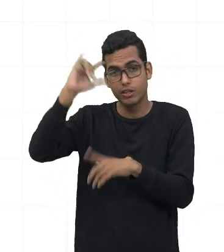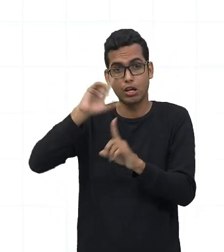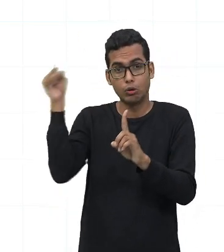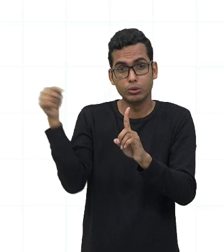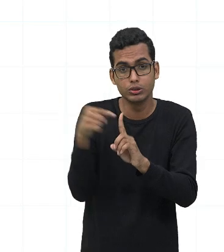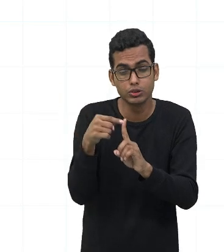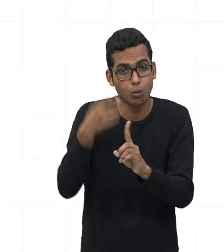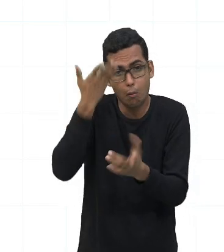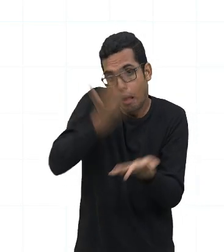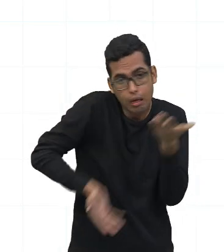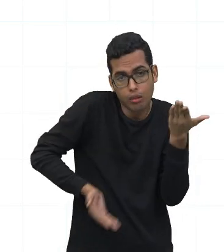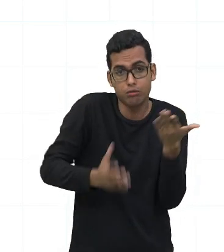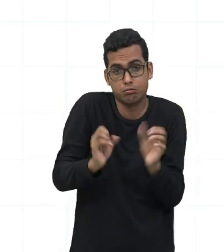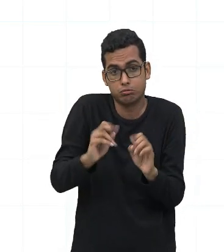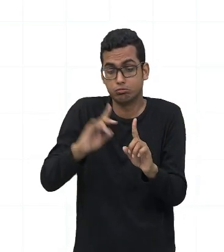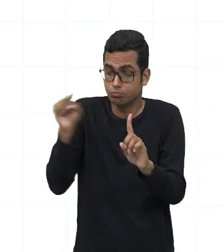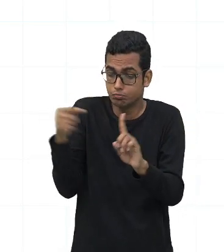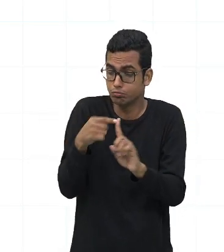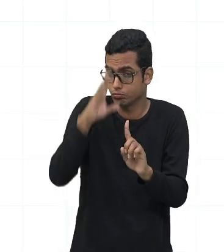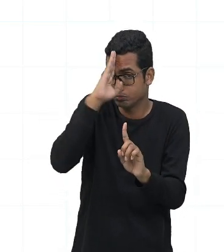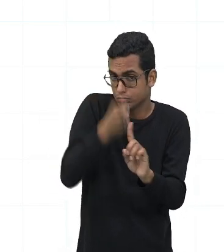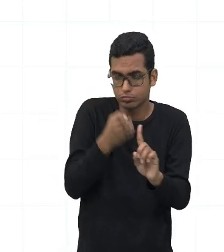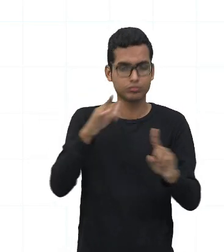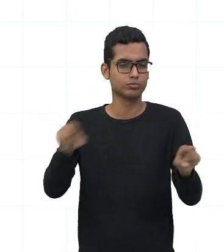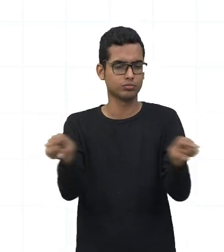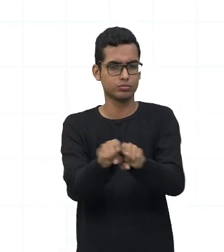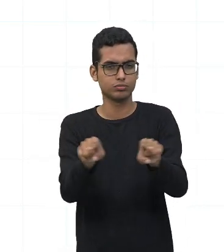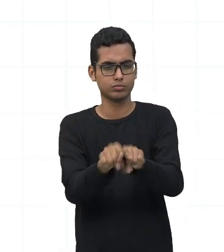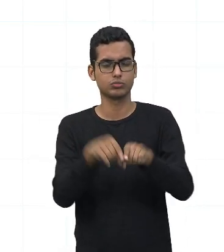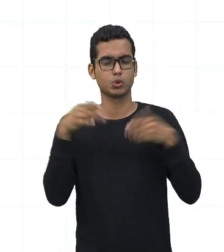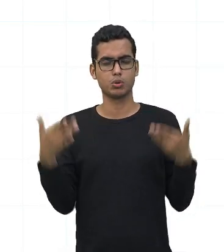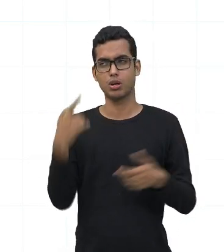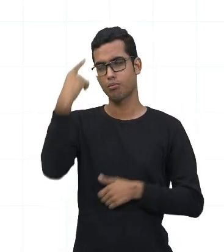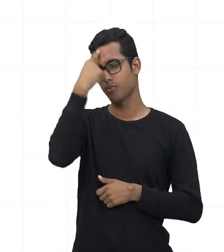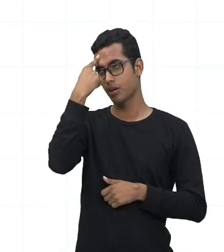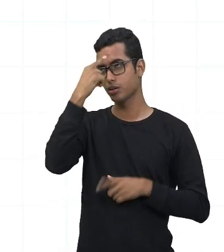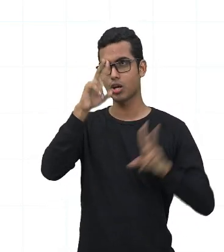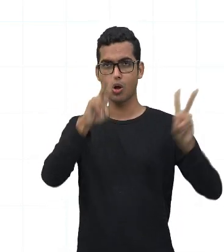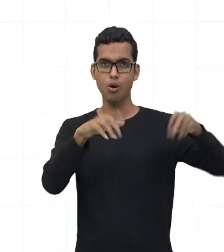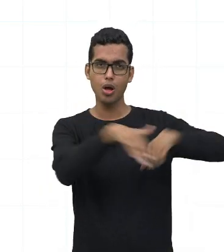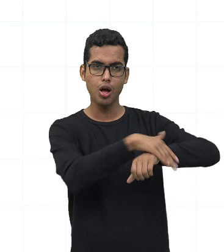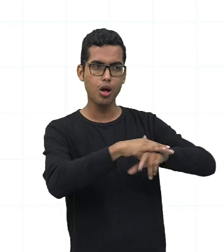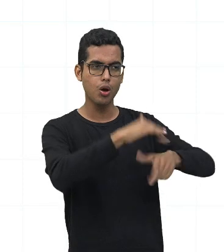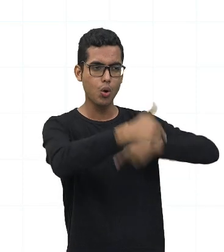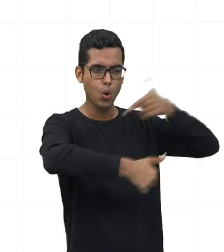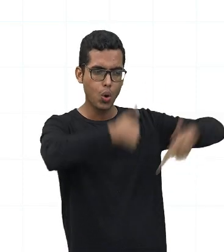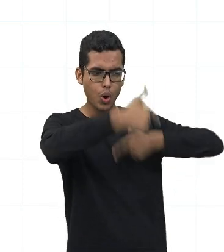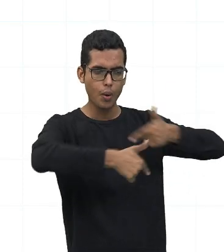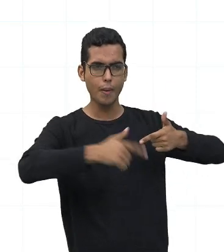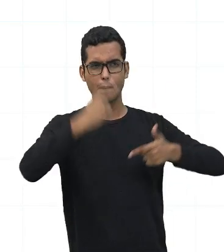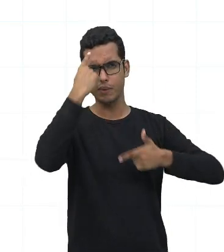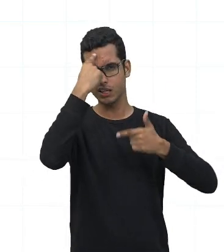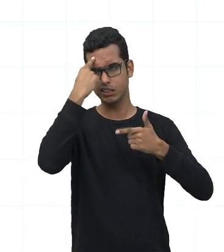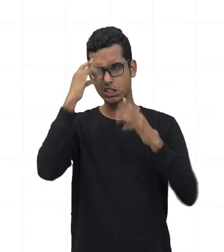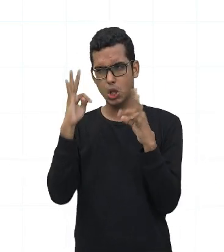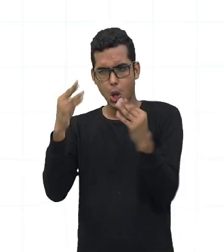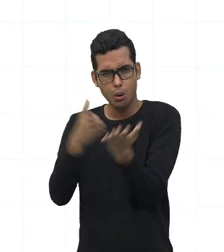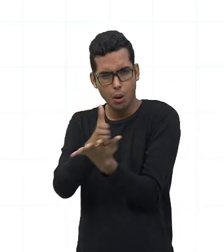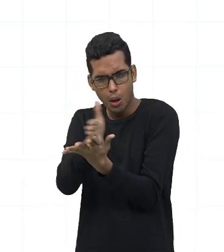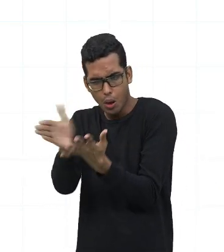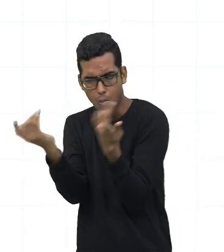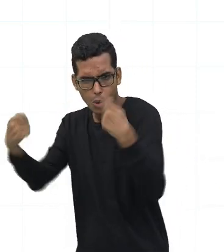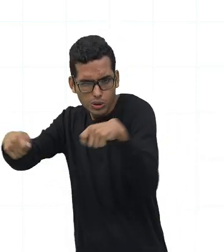eu pensei em falar sobre trabalho, eu tinha em mente algo. Eu não pensei em todas as possibilidades.